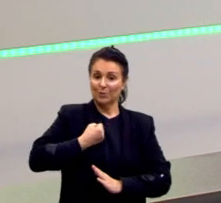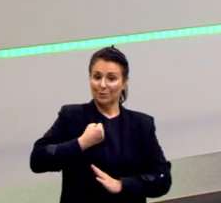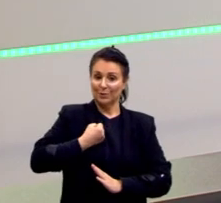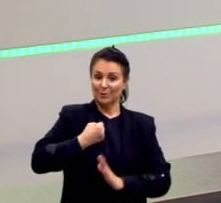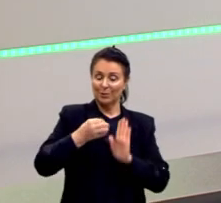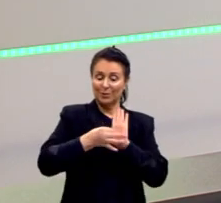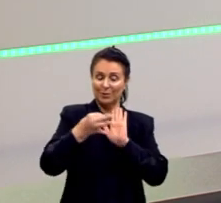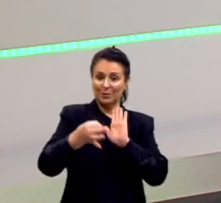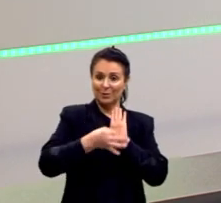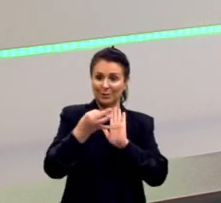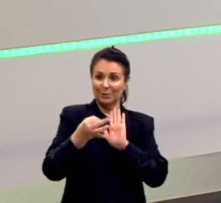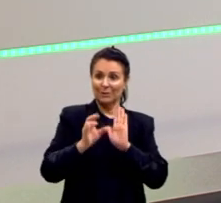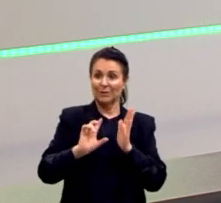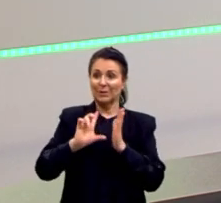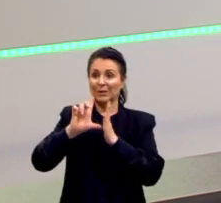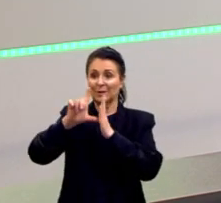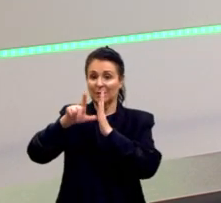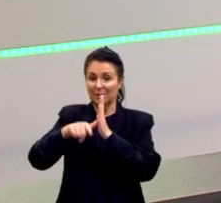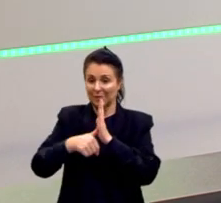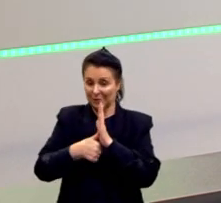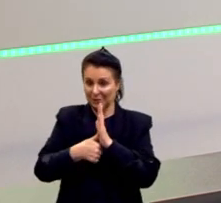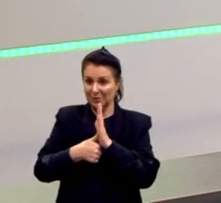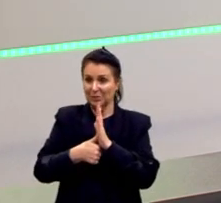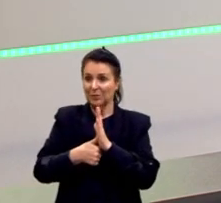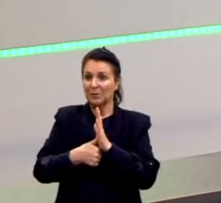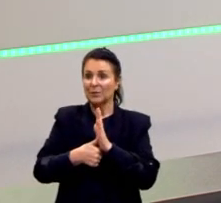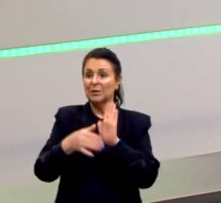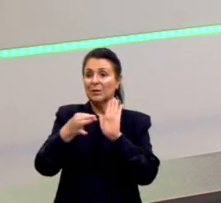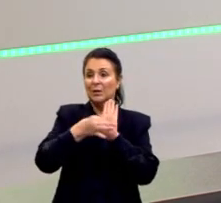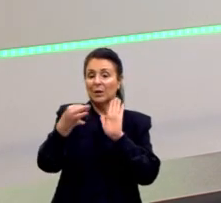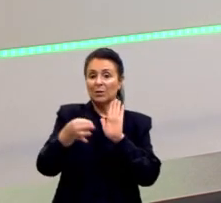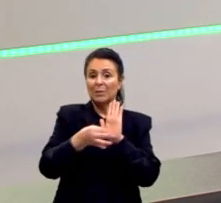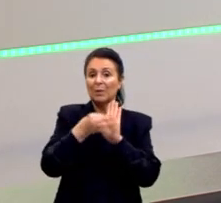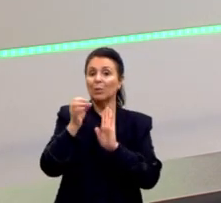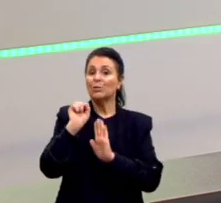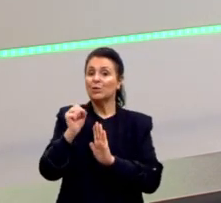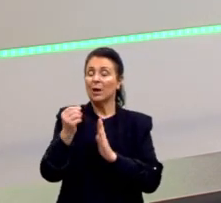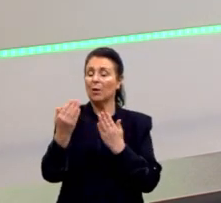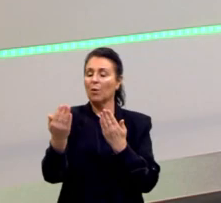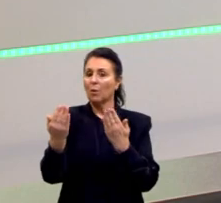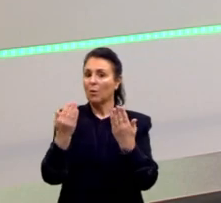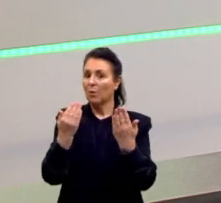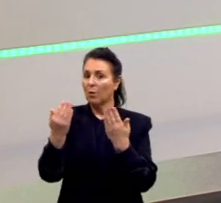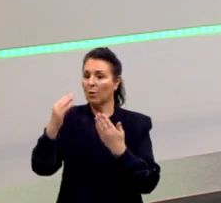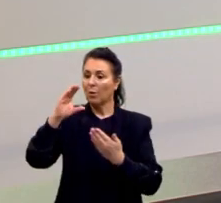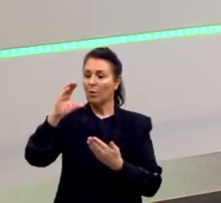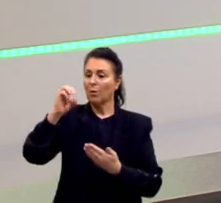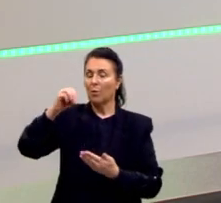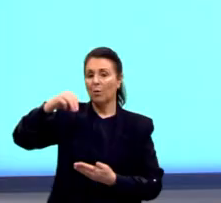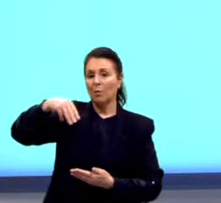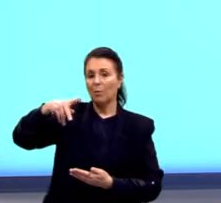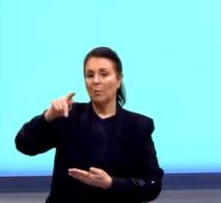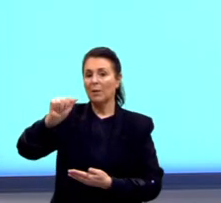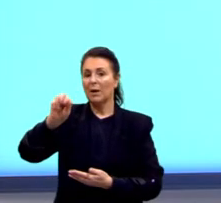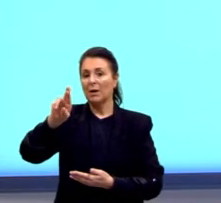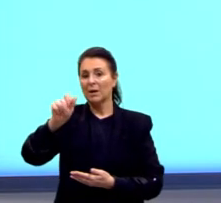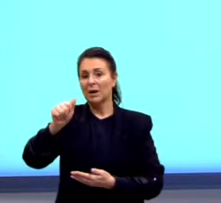e depois o argumento que a gente chama de argumento de comparação